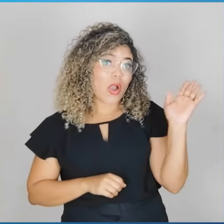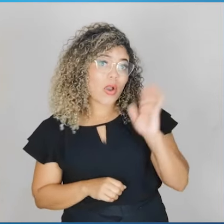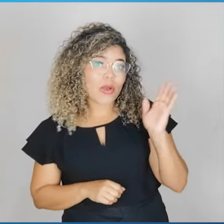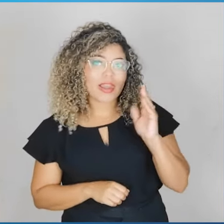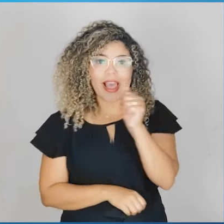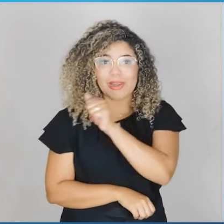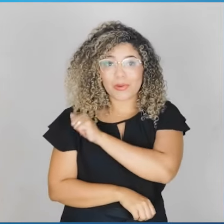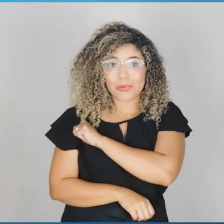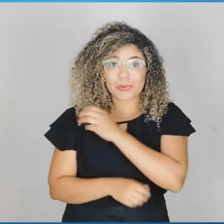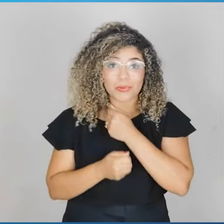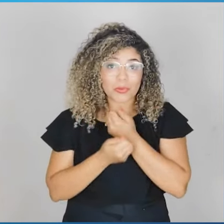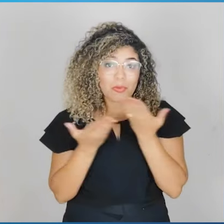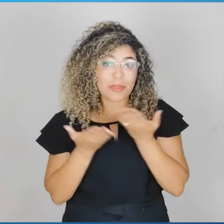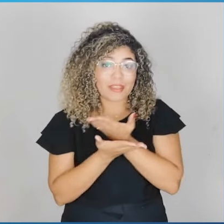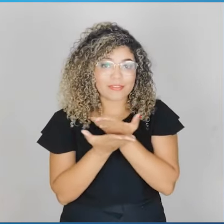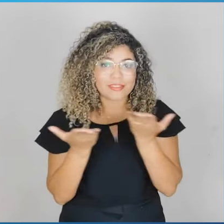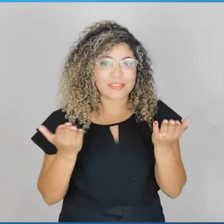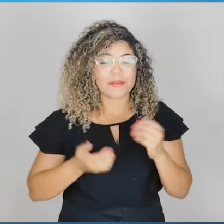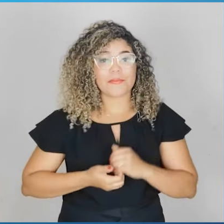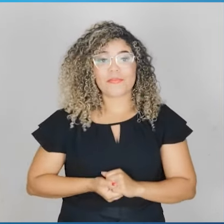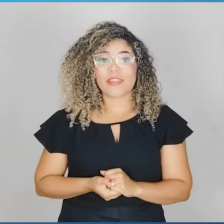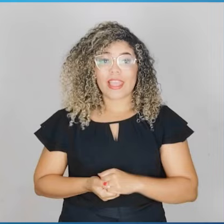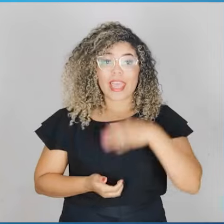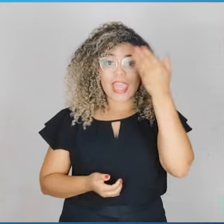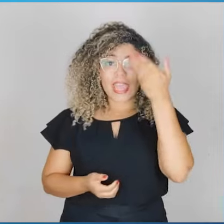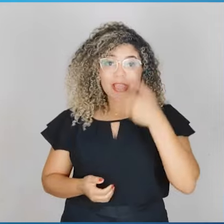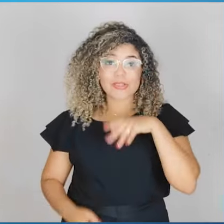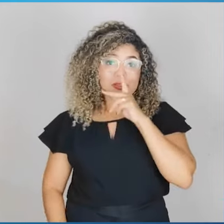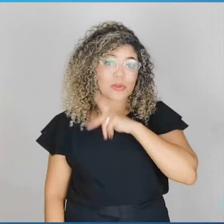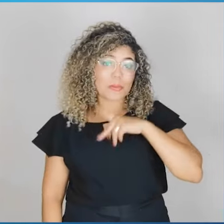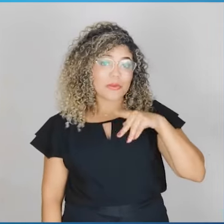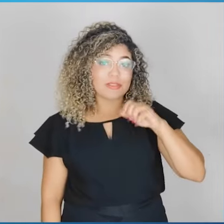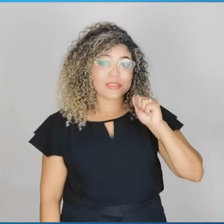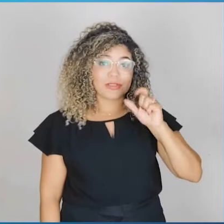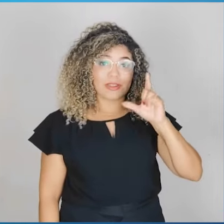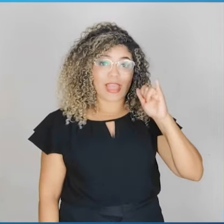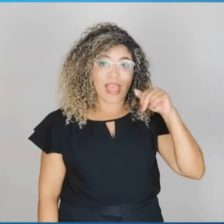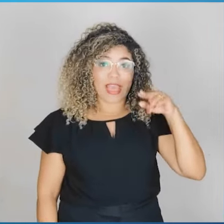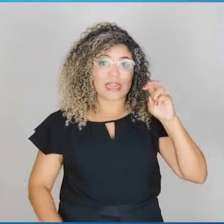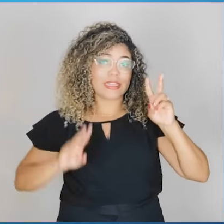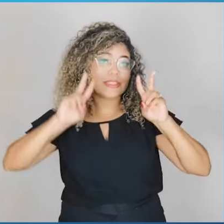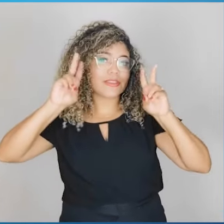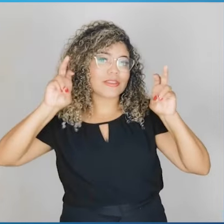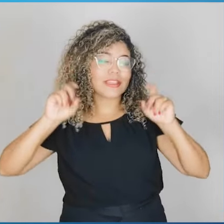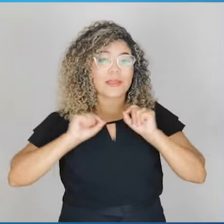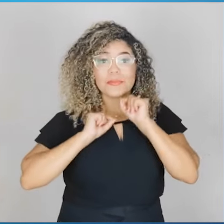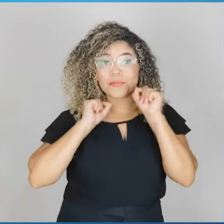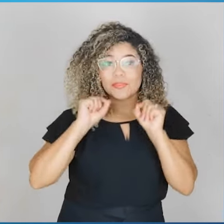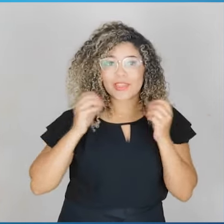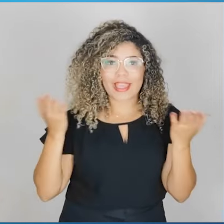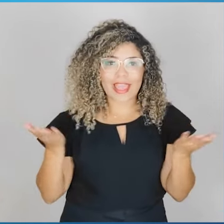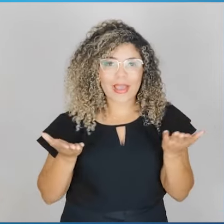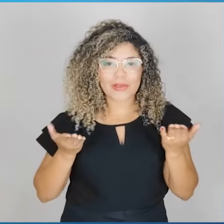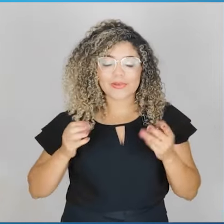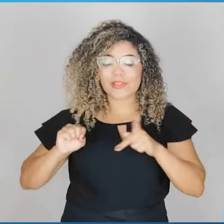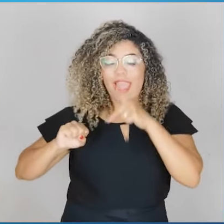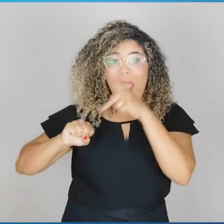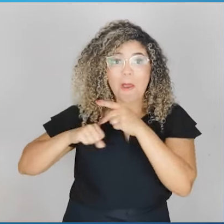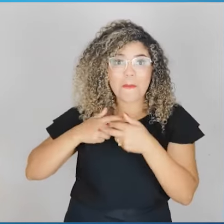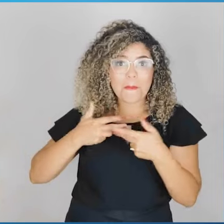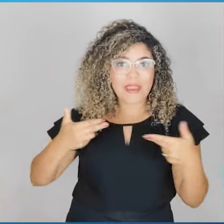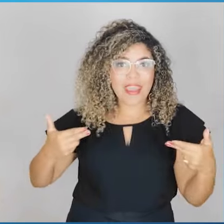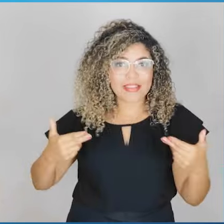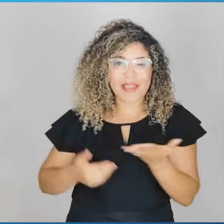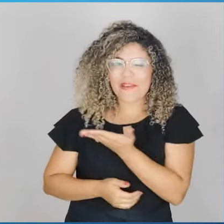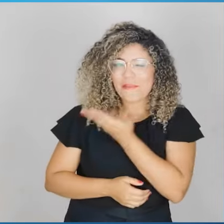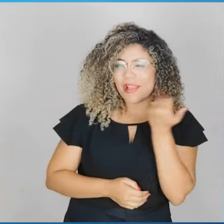Olá, alunos! Tudo bem com vocês? Eu sou a professora Aline e o tema da nossa aula de hoje é rochas. Vamos entender